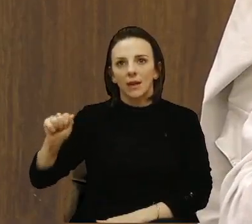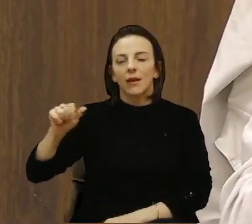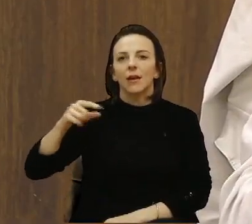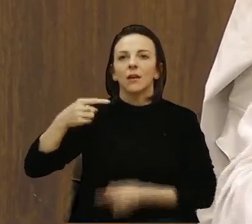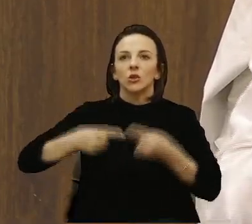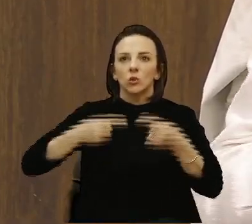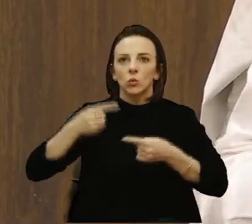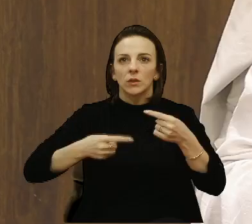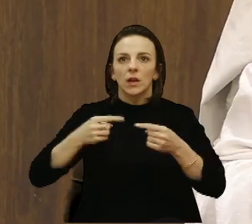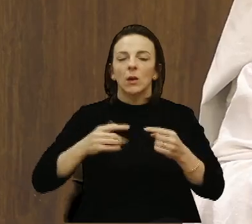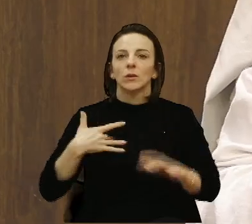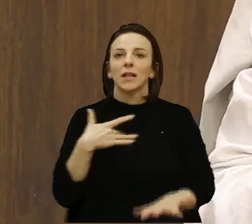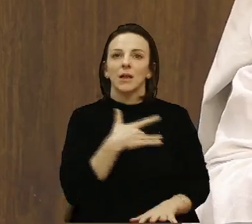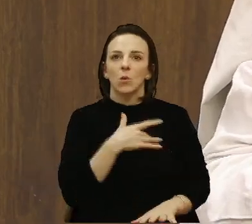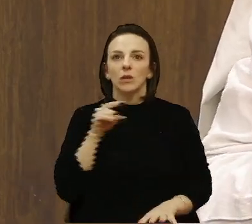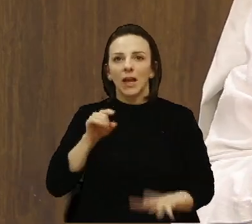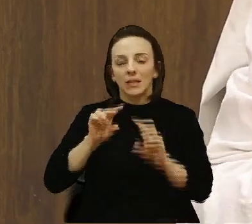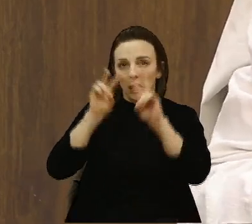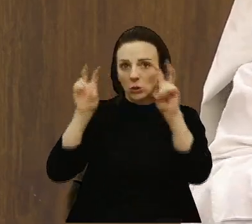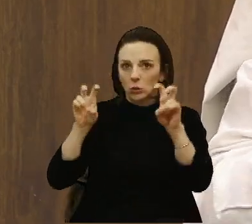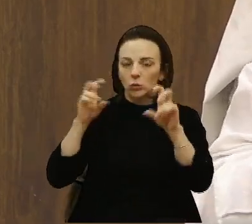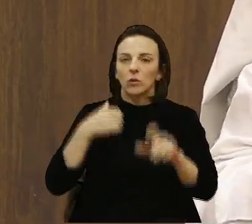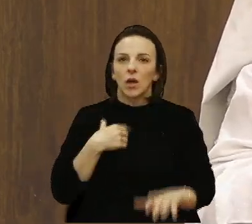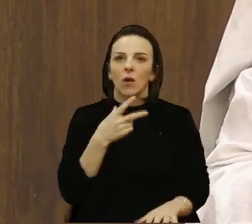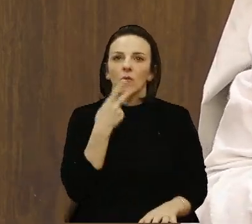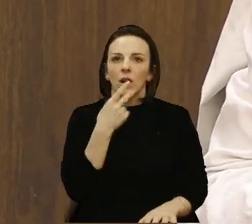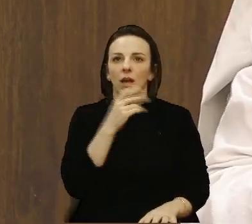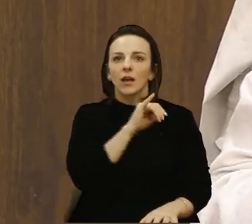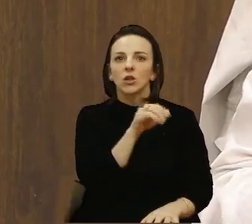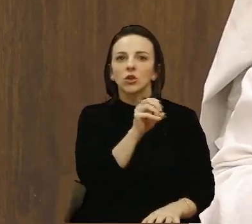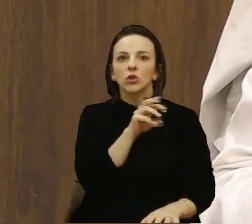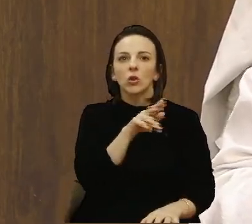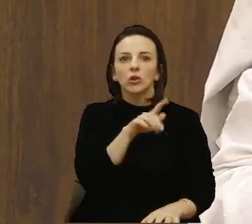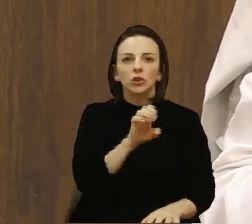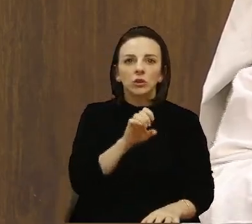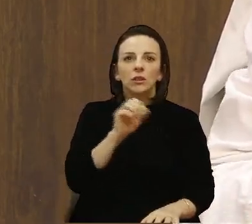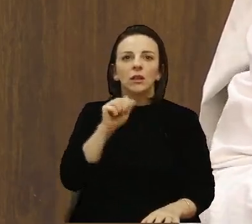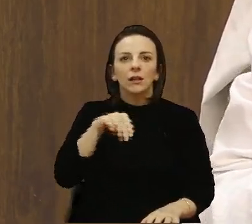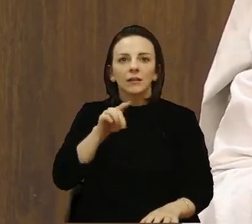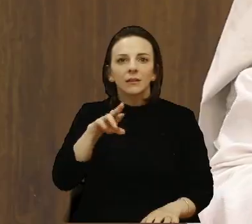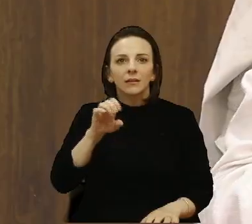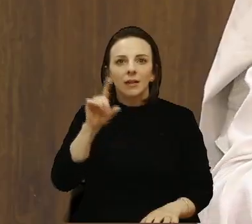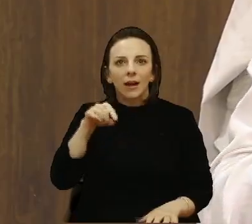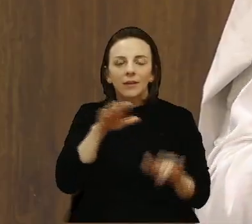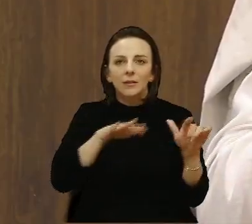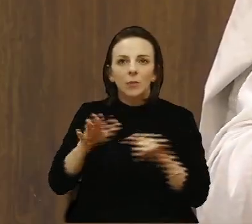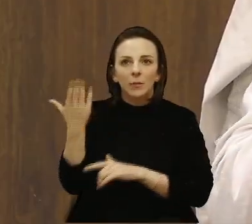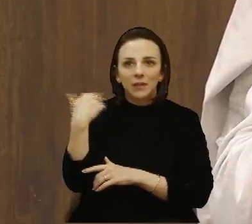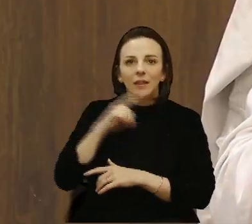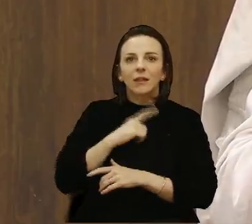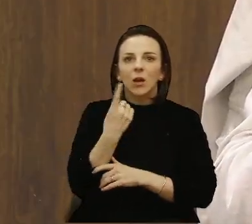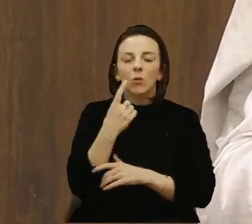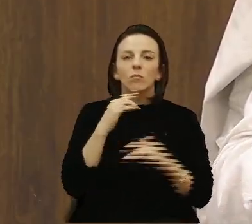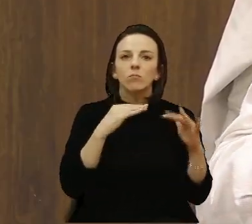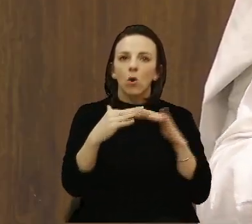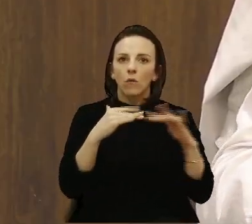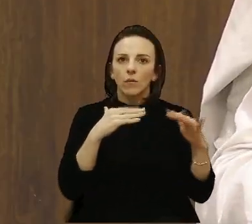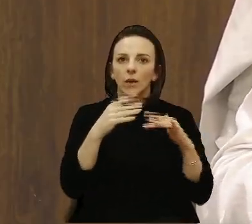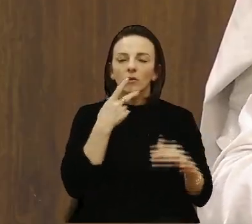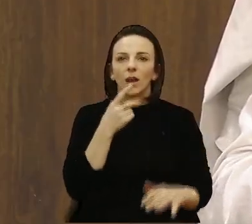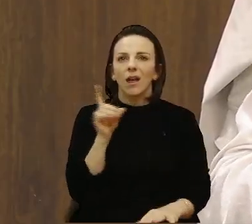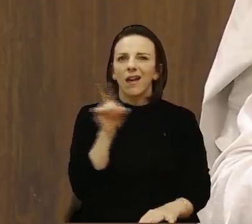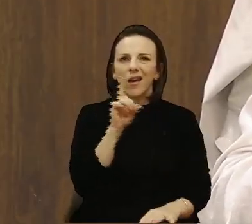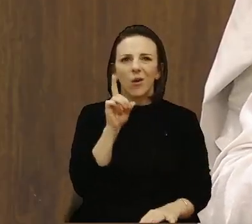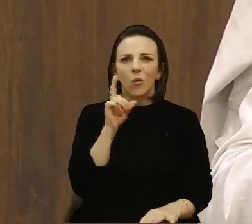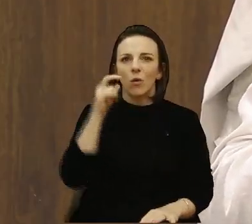xenofobia, presidente. Eu falei de Jorge Drexler na semana passada, que tem uma grande canção que chama Movimento, que fala: eu não sou daqui,